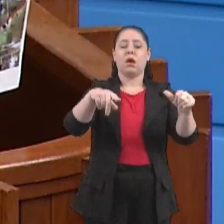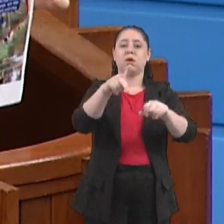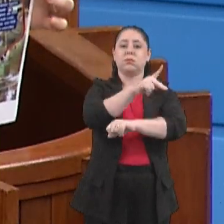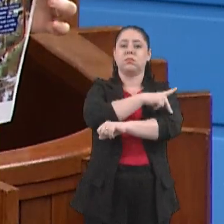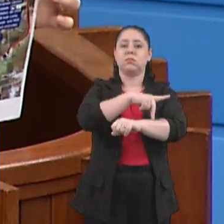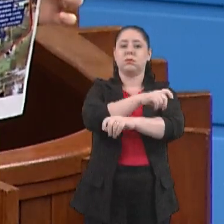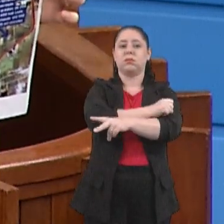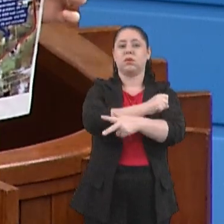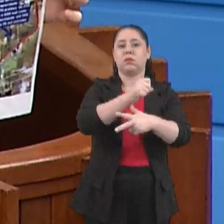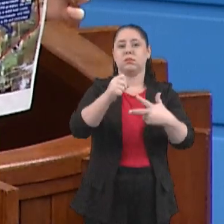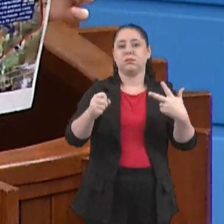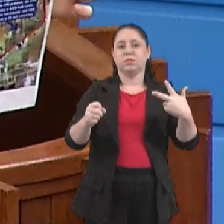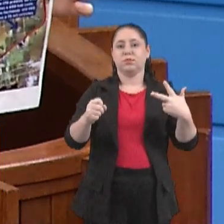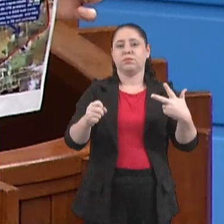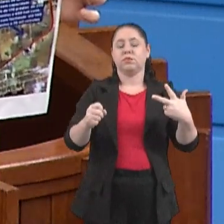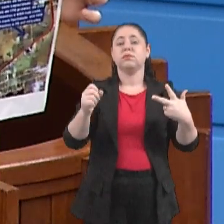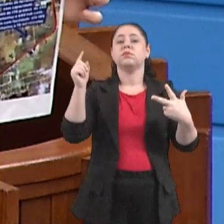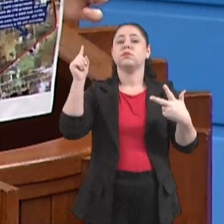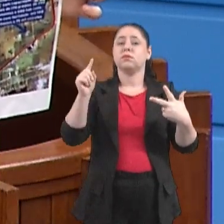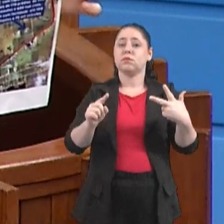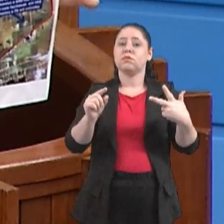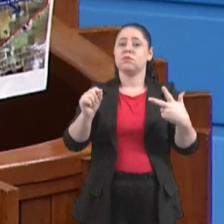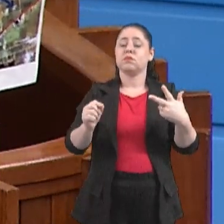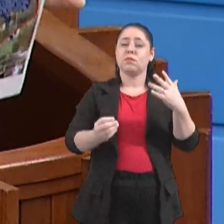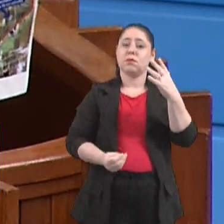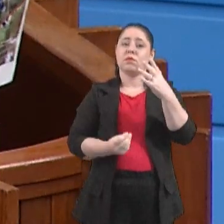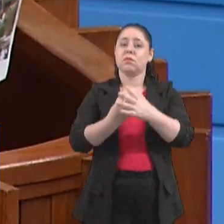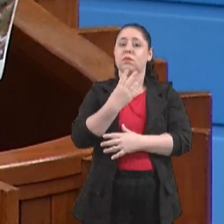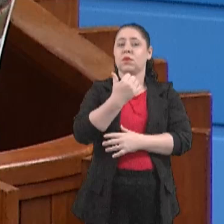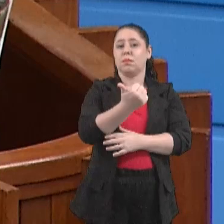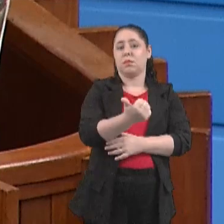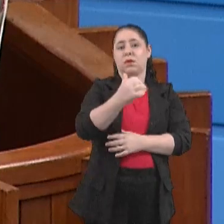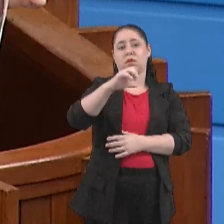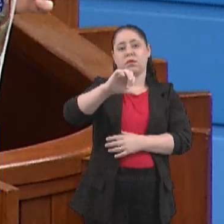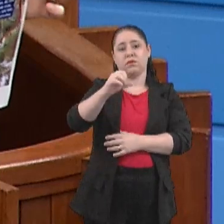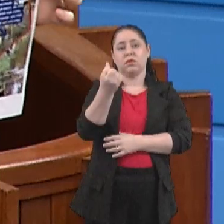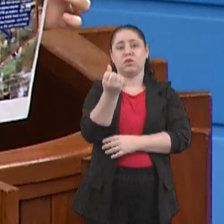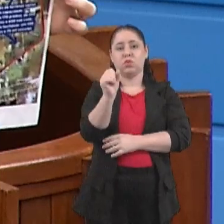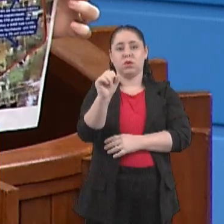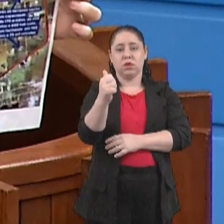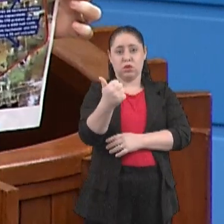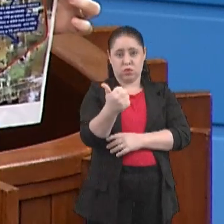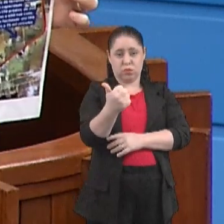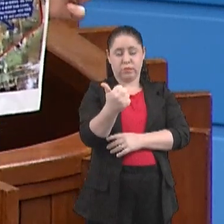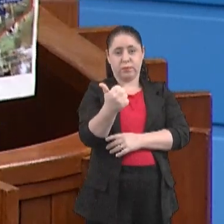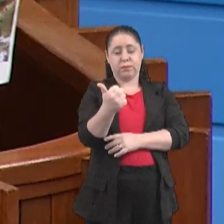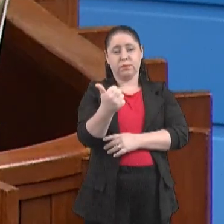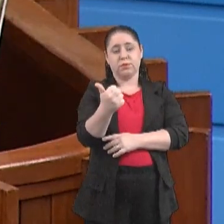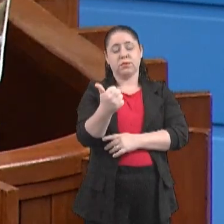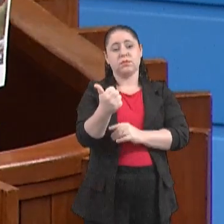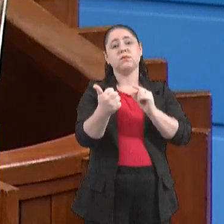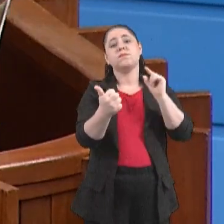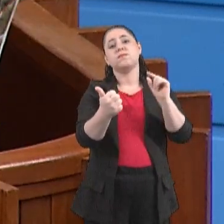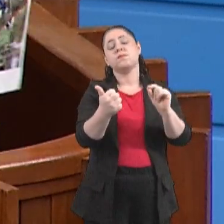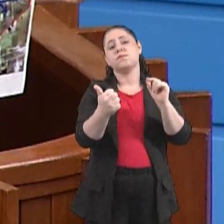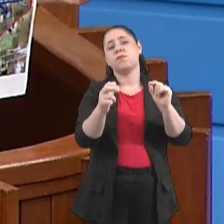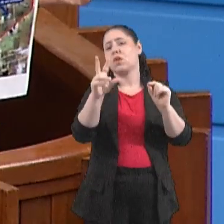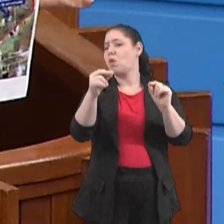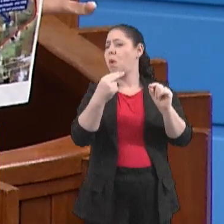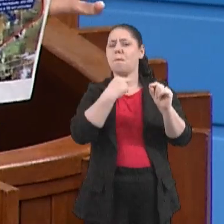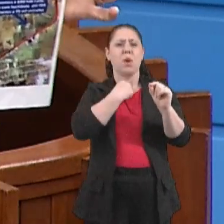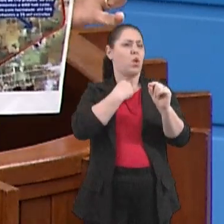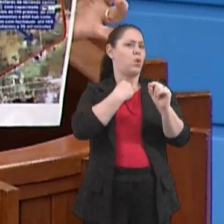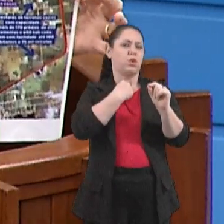desta reserva, que foi criada em 1981 e não